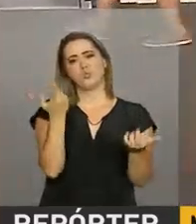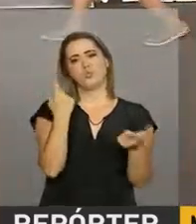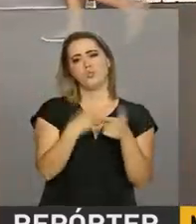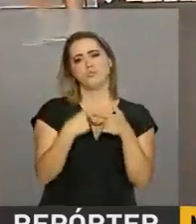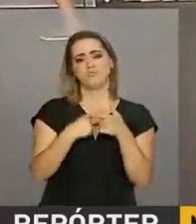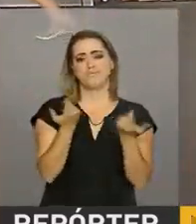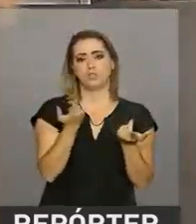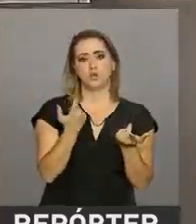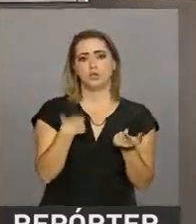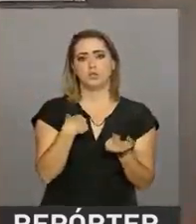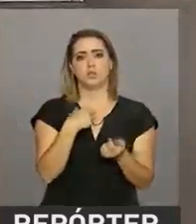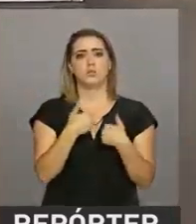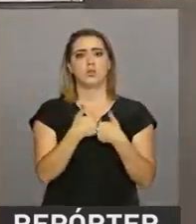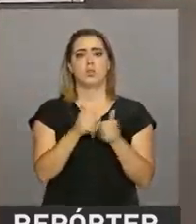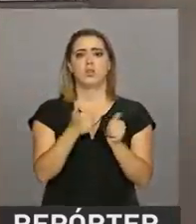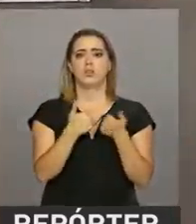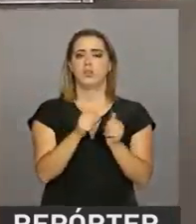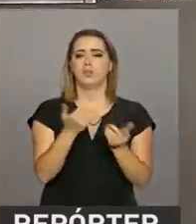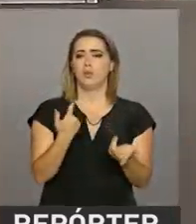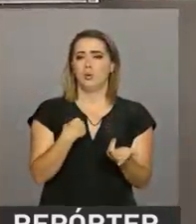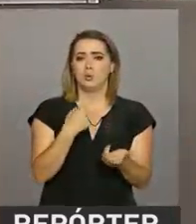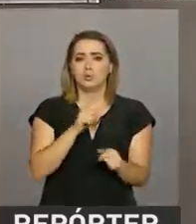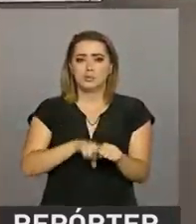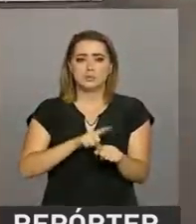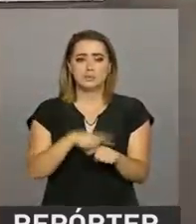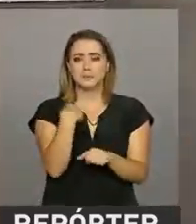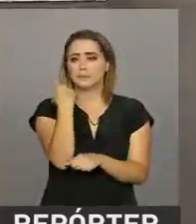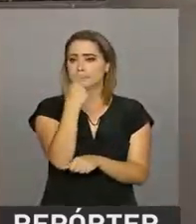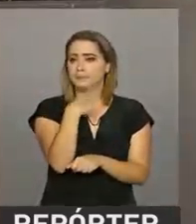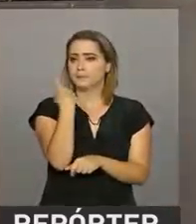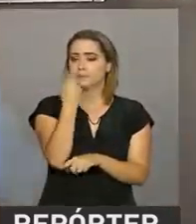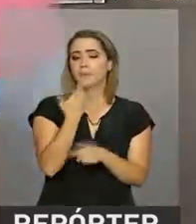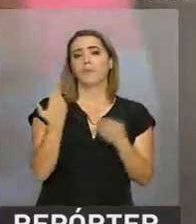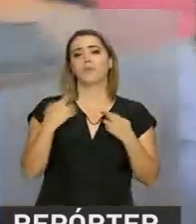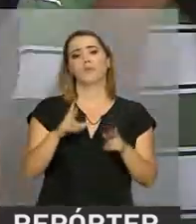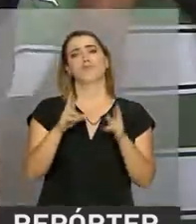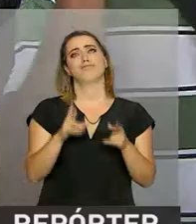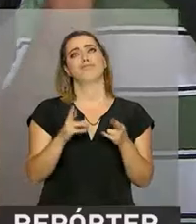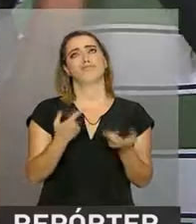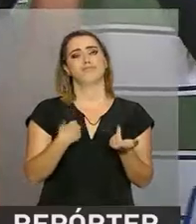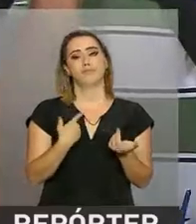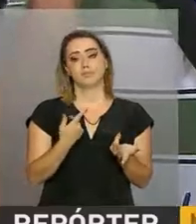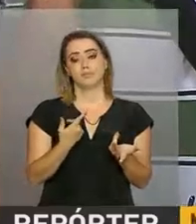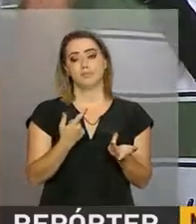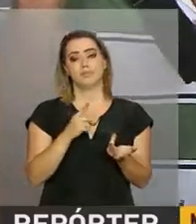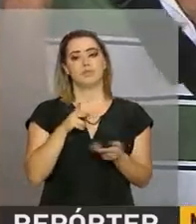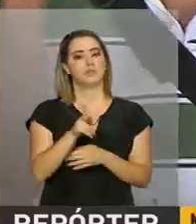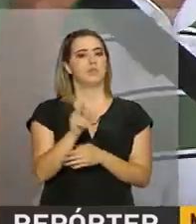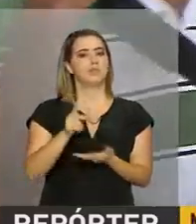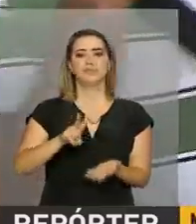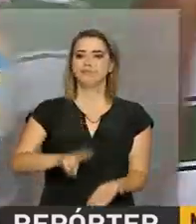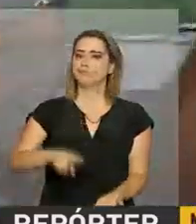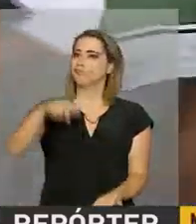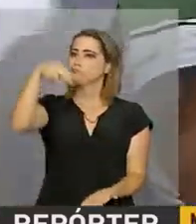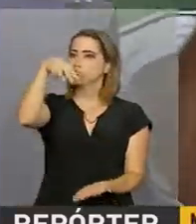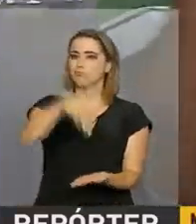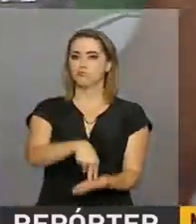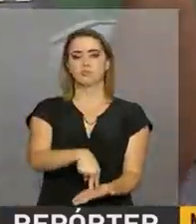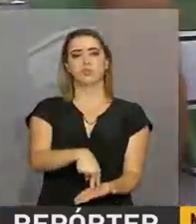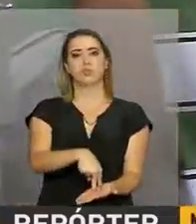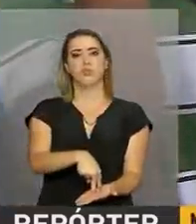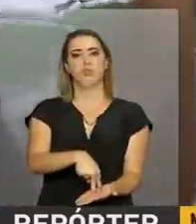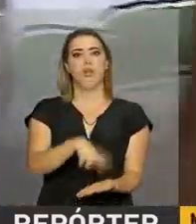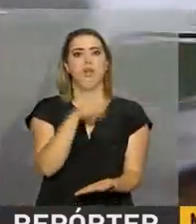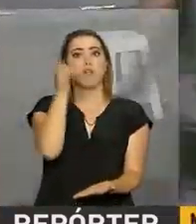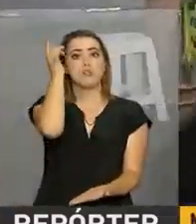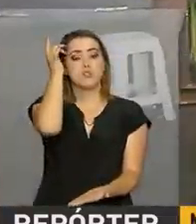ônibus na hora que a gente quer. A gente tem que ficar horas e horas na parada esperando ônibus para poder chegar no serviço. A gente sempre vai em pé. É muito raro a